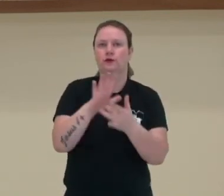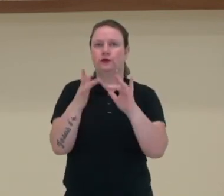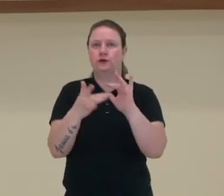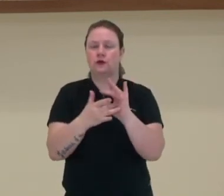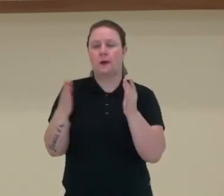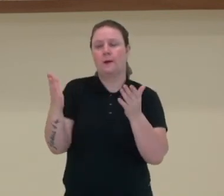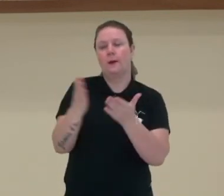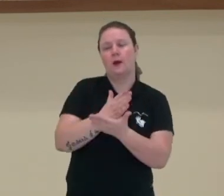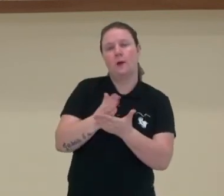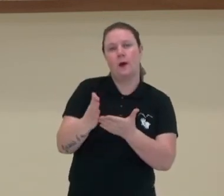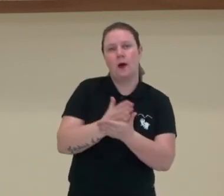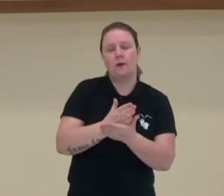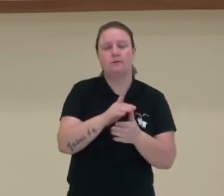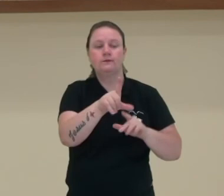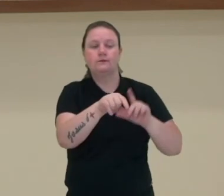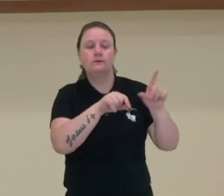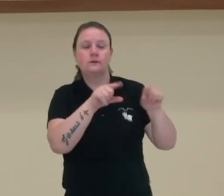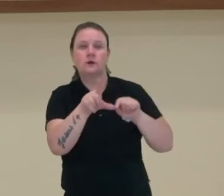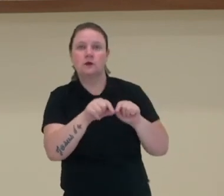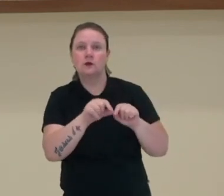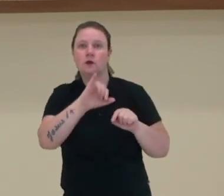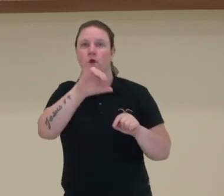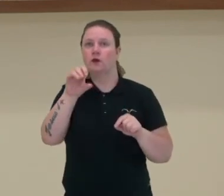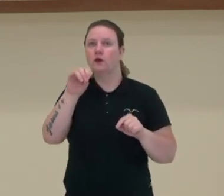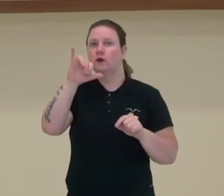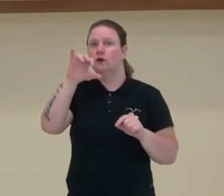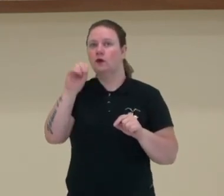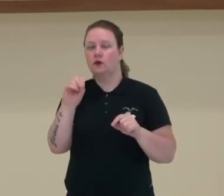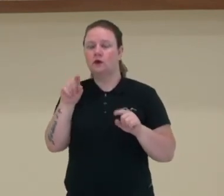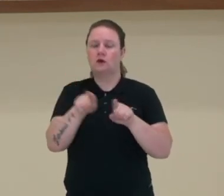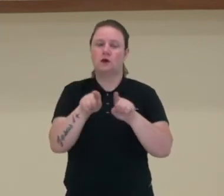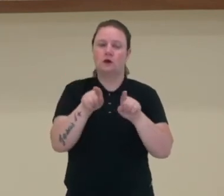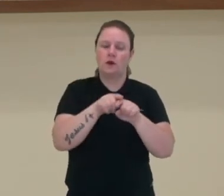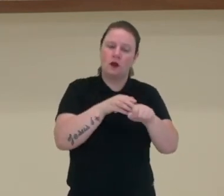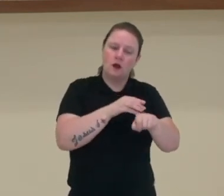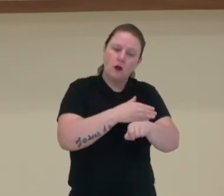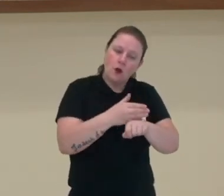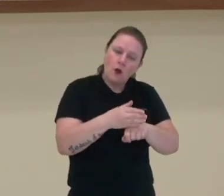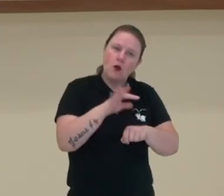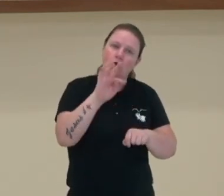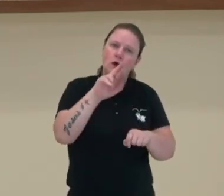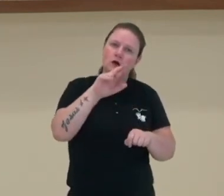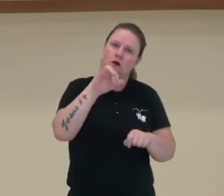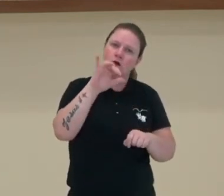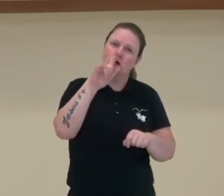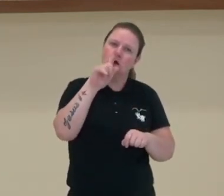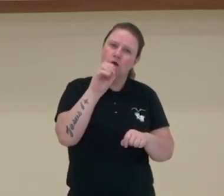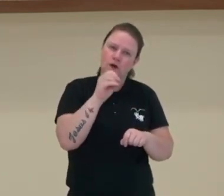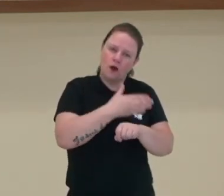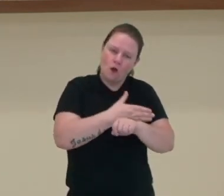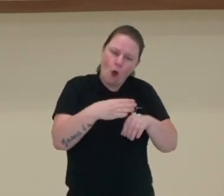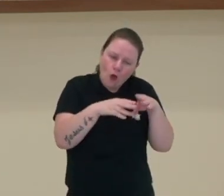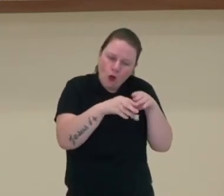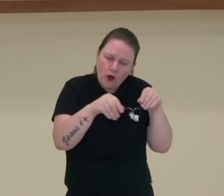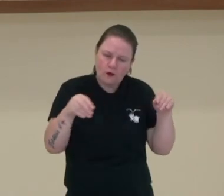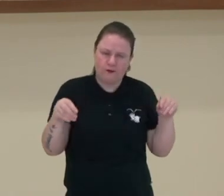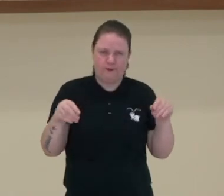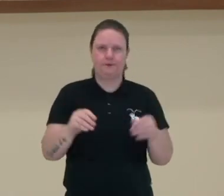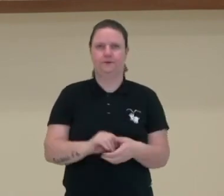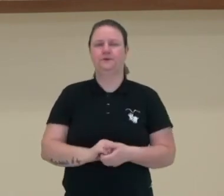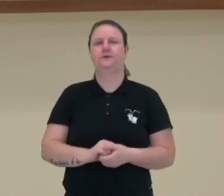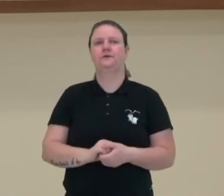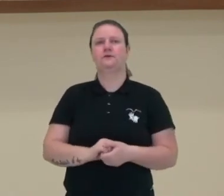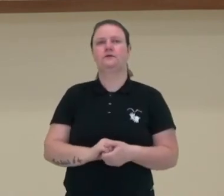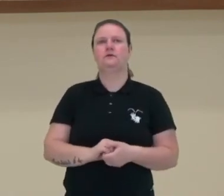o joio do trigo. E aí ele faz essa menção na canção, fazendo novamente intertextualidade com o texto